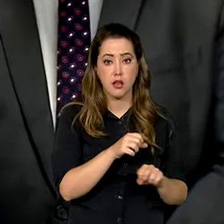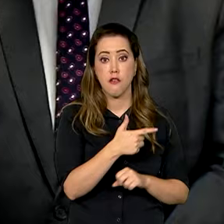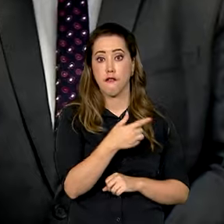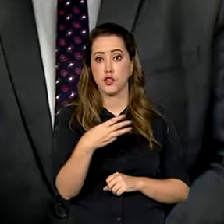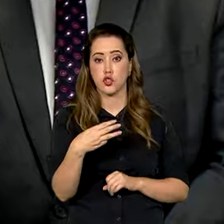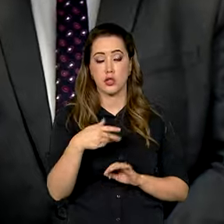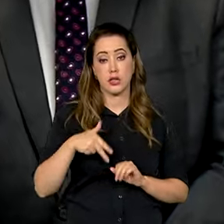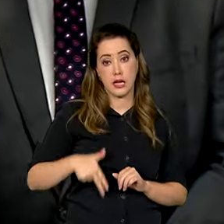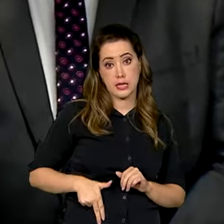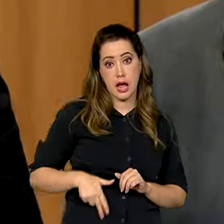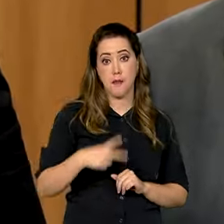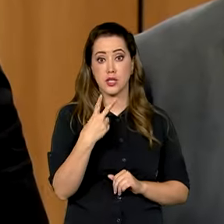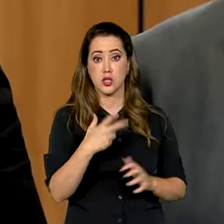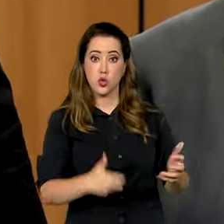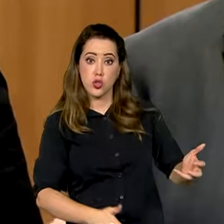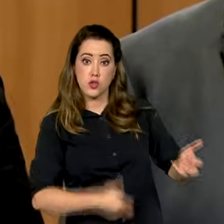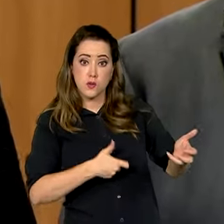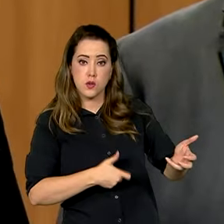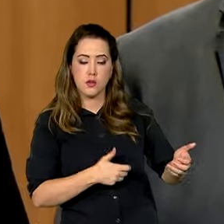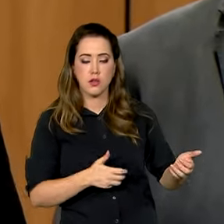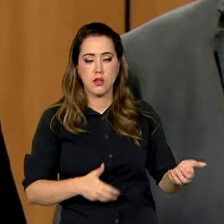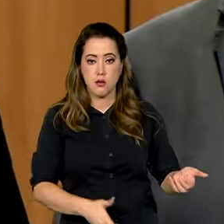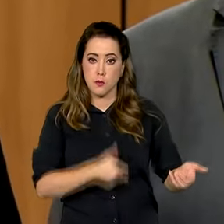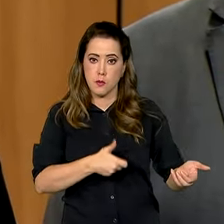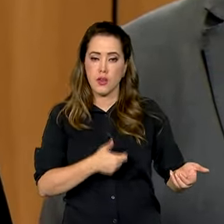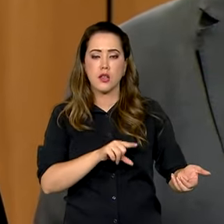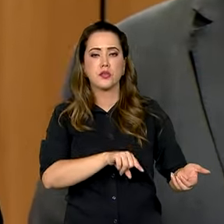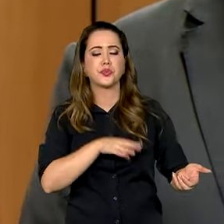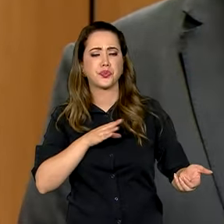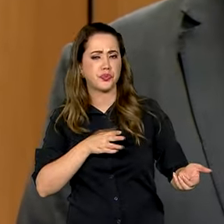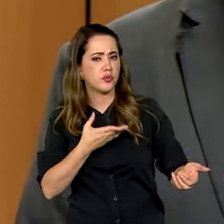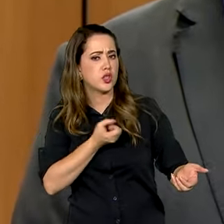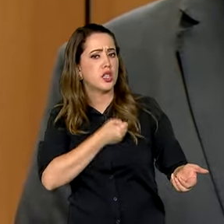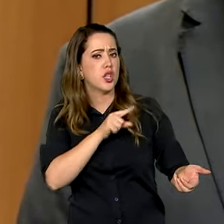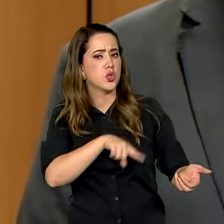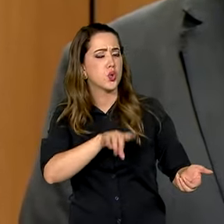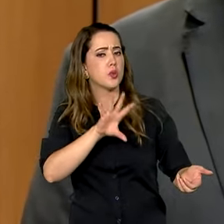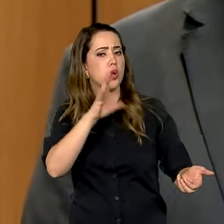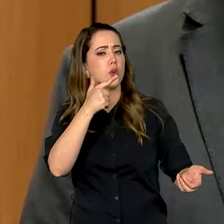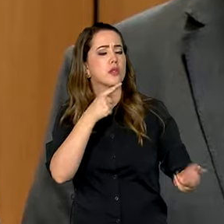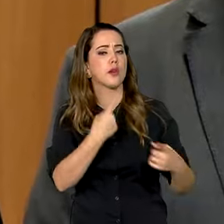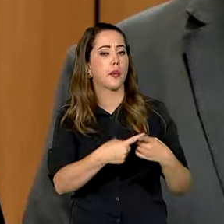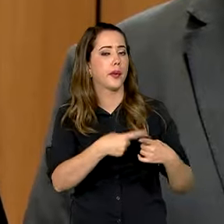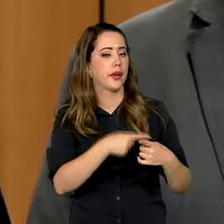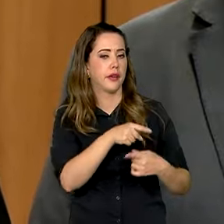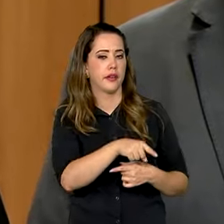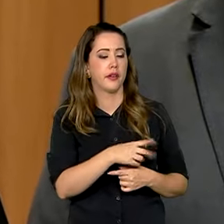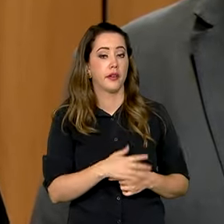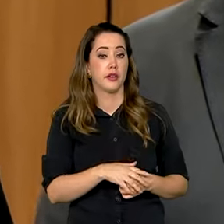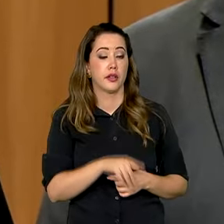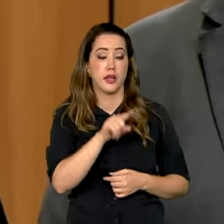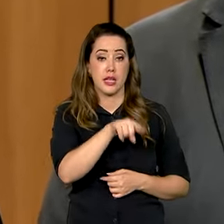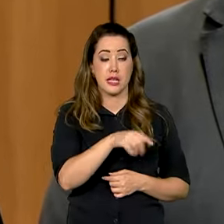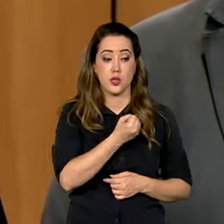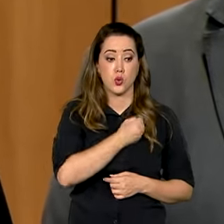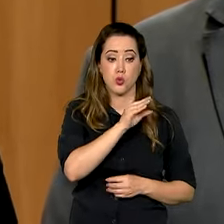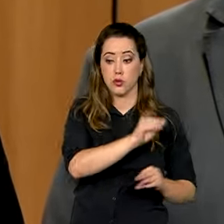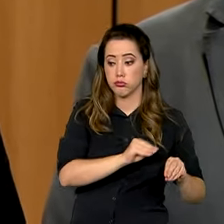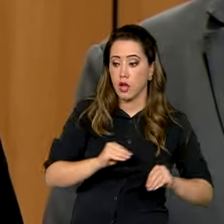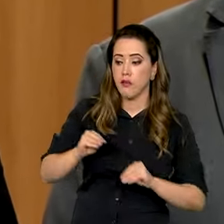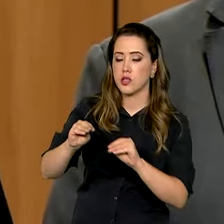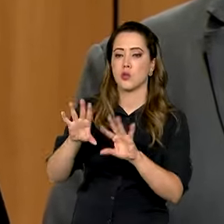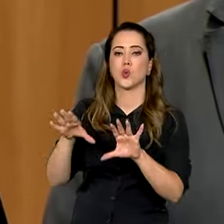pistolas e dois fuzis grande parte dessa importação desse número eram desviadas ilegalmente para abastecer facções